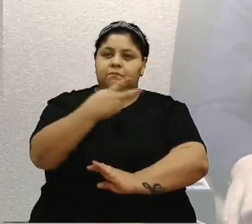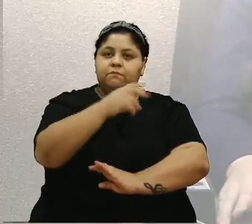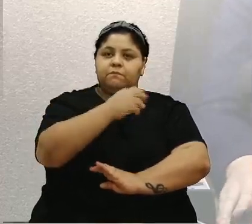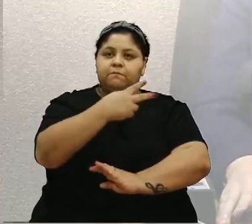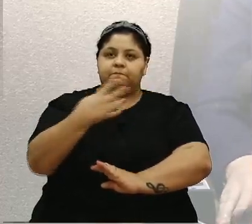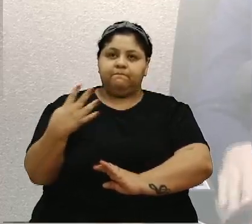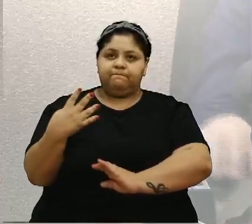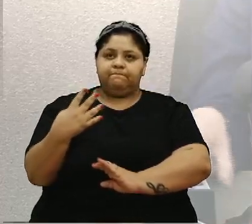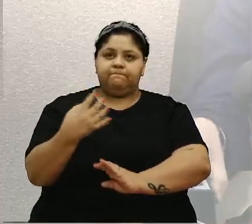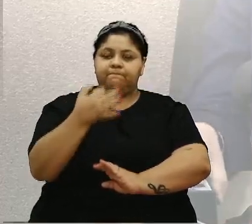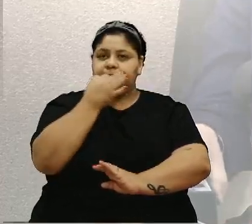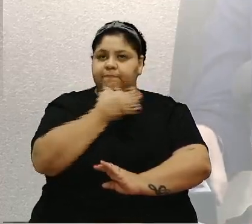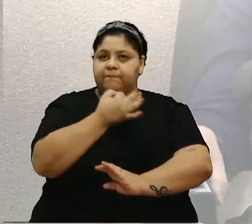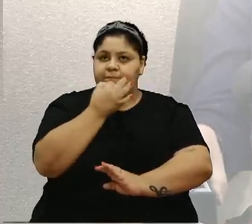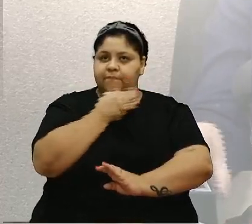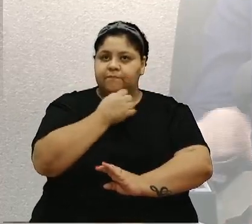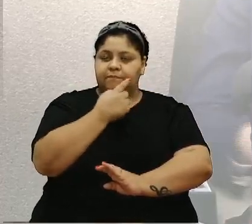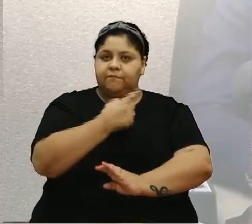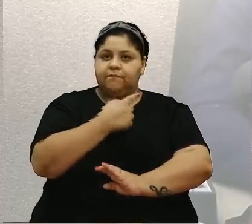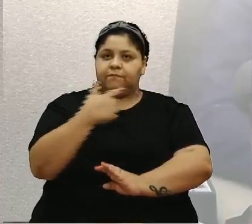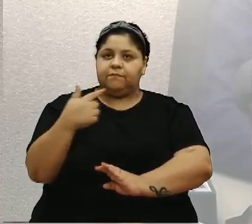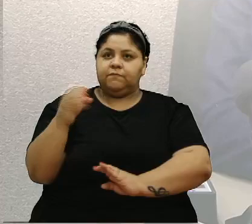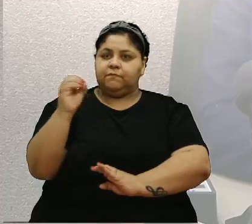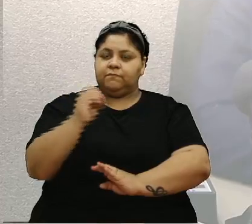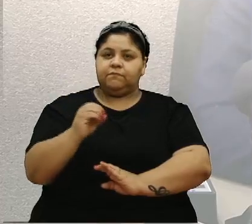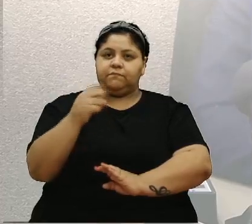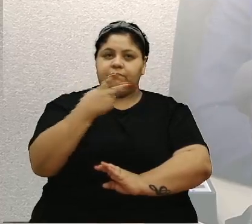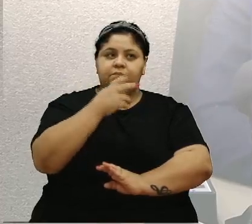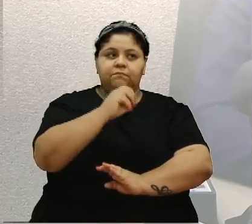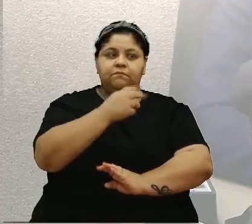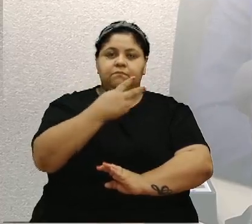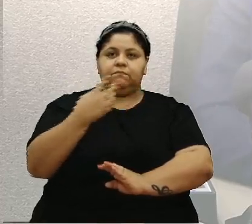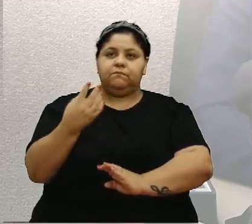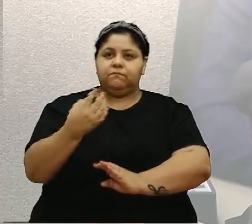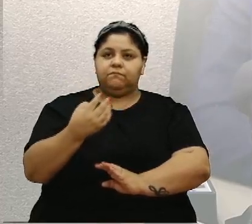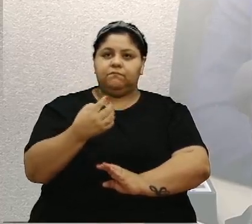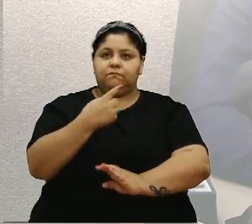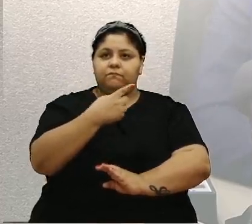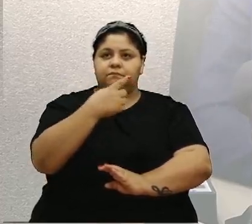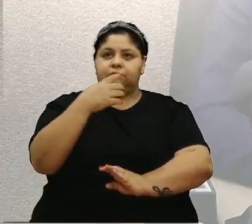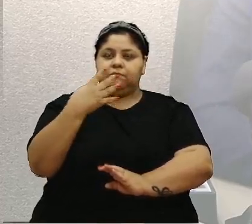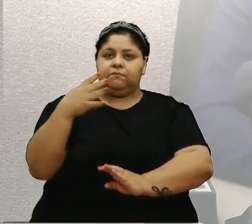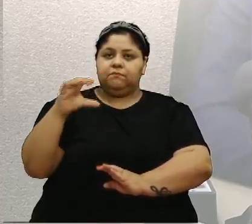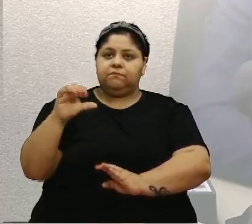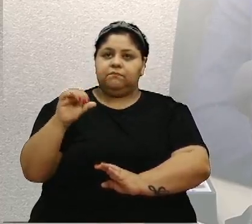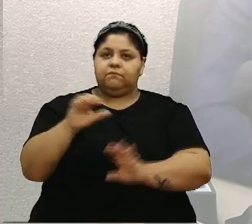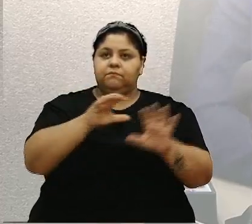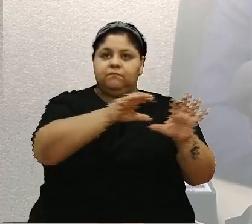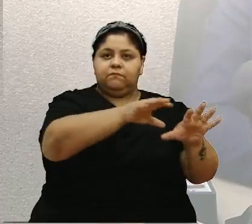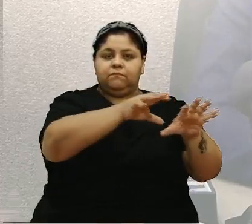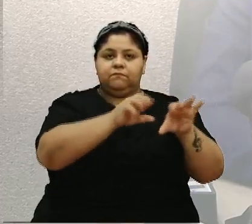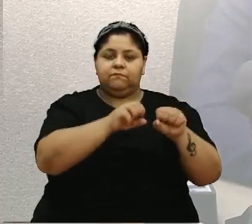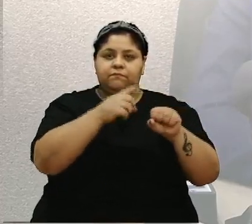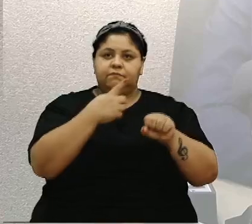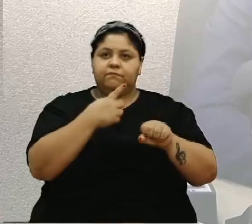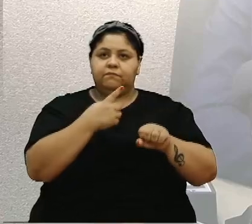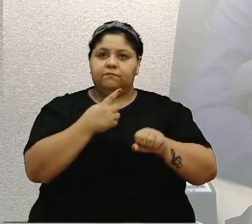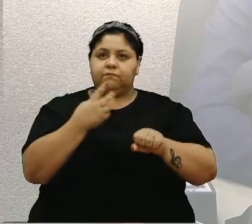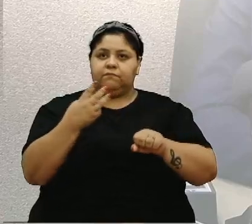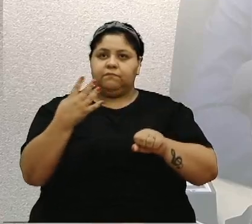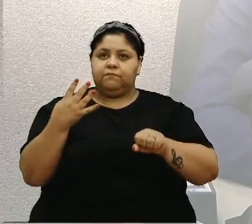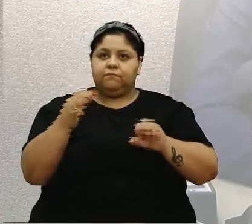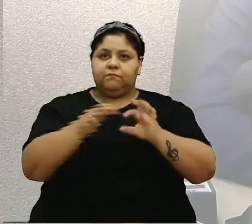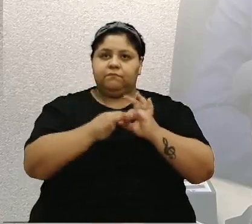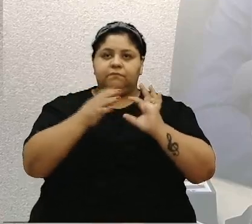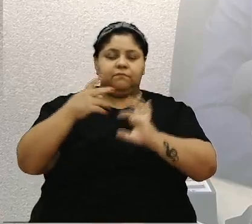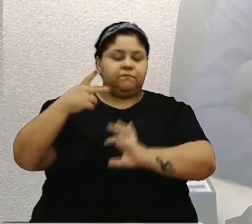167/2024. Caxias do Sul, 17 de outubro de 2024, 149 anos de colonização e 134